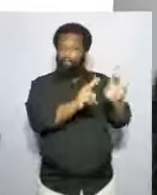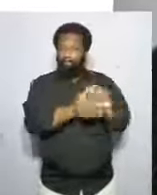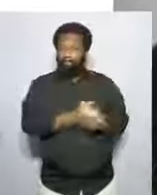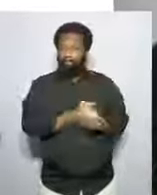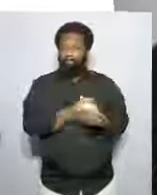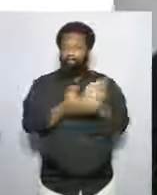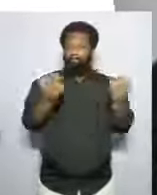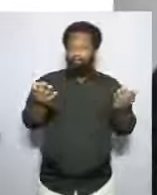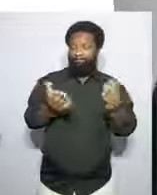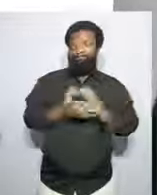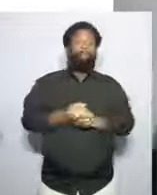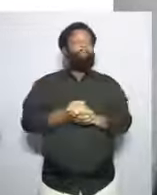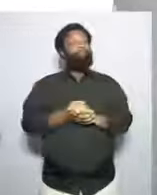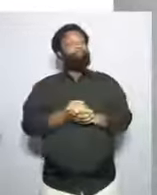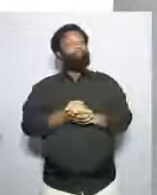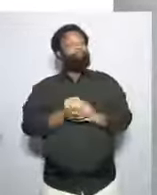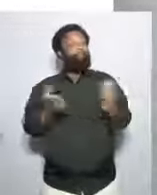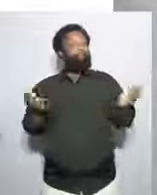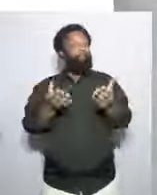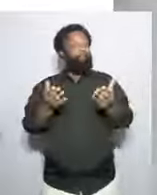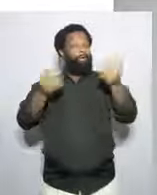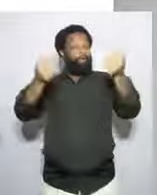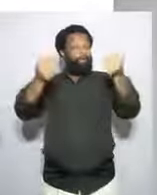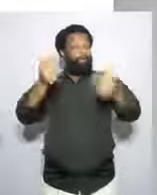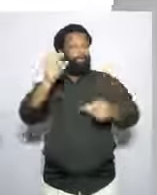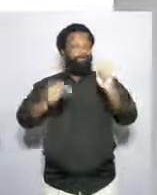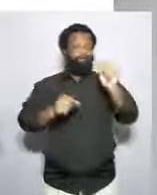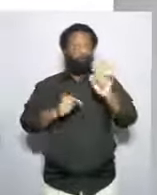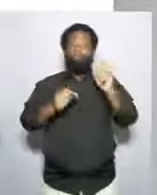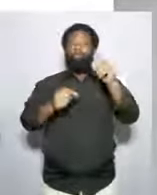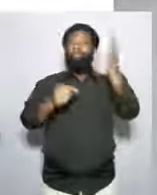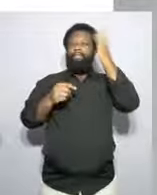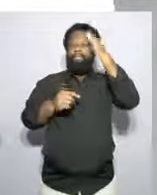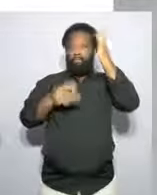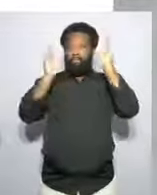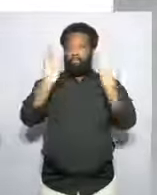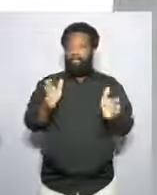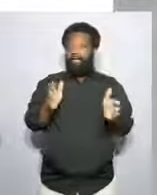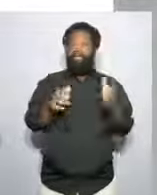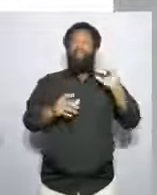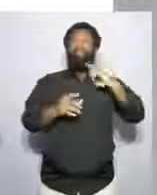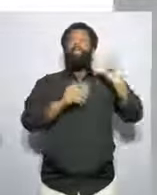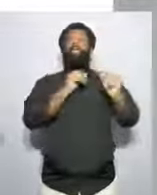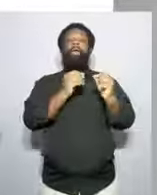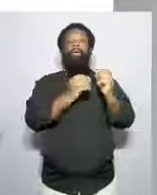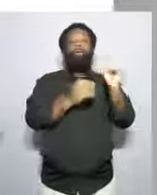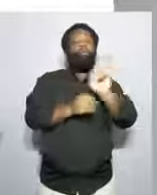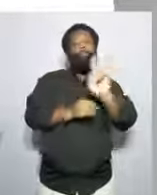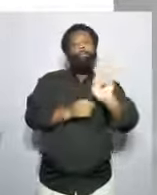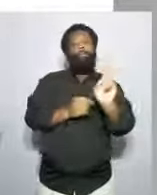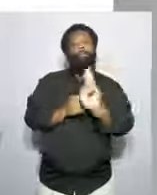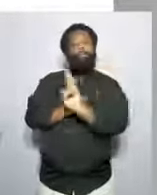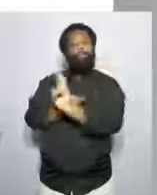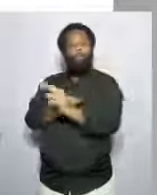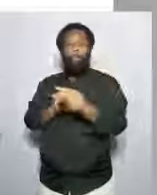Combinado? Bom, pessoal, sabendo disso, então, a gente tem alguns